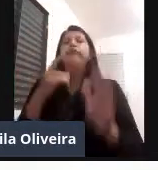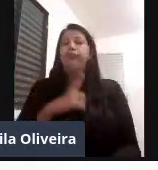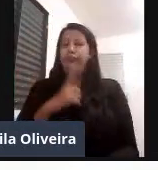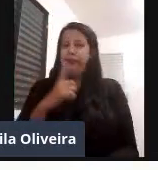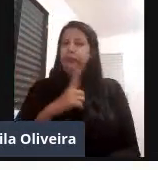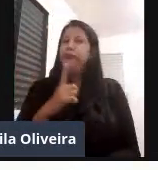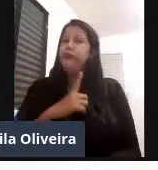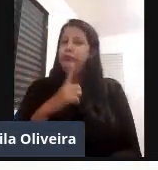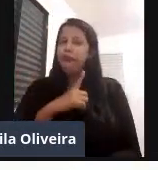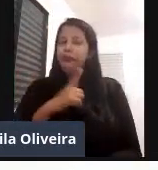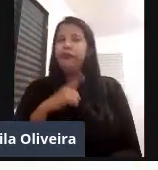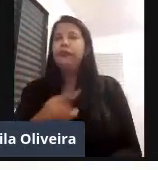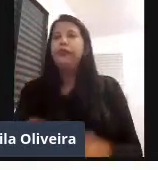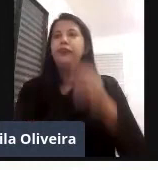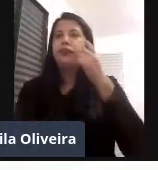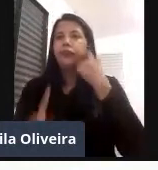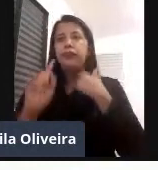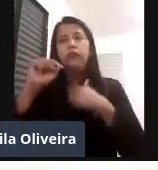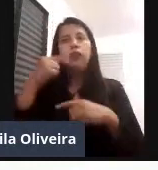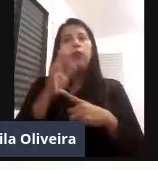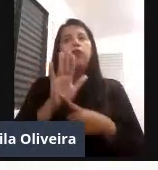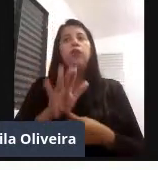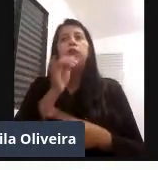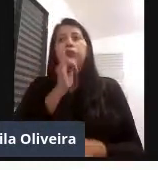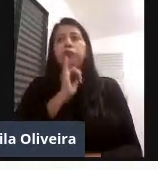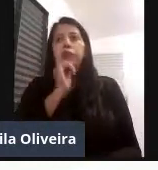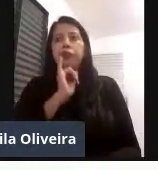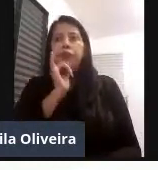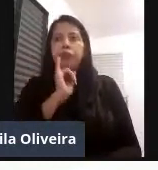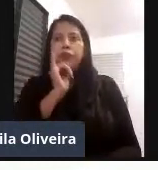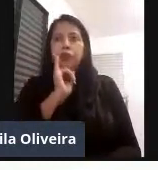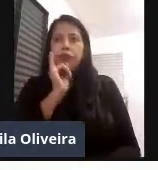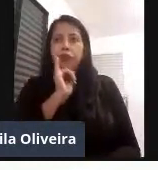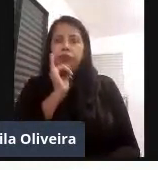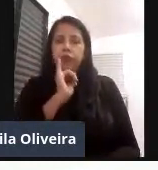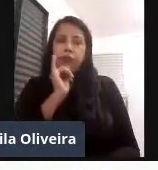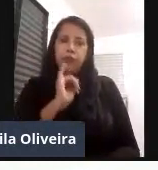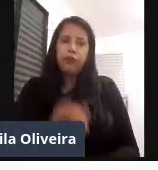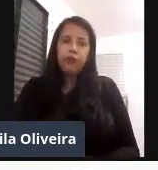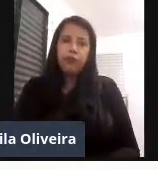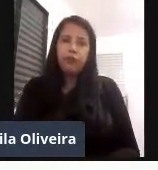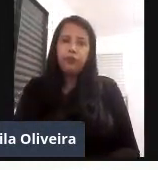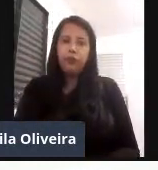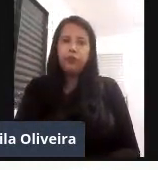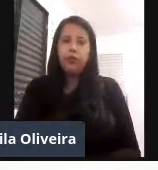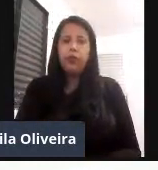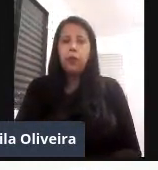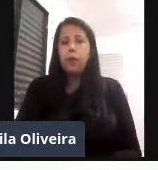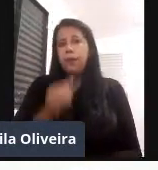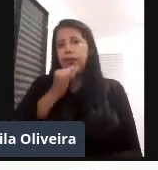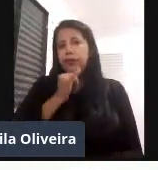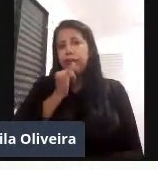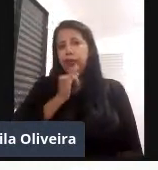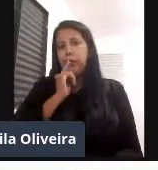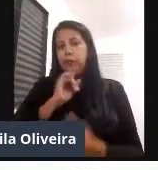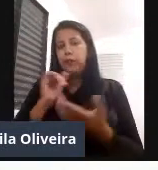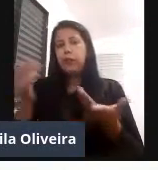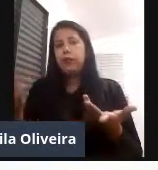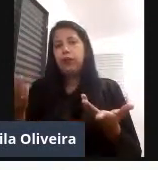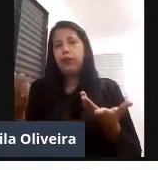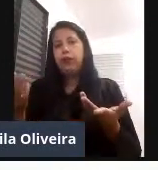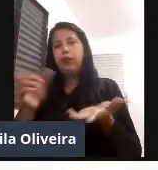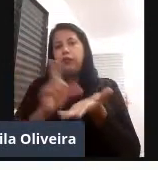vai, mais na frente, que eu vou trazer aqui para vocês, a gente tem algumas bases de dados, como o catálogo de tese e dissertações